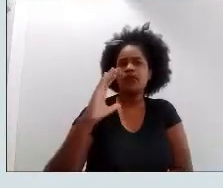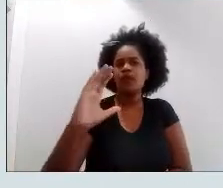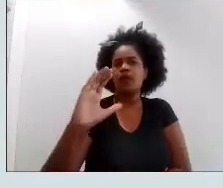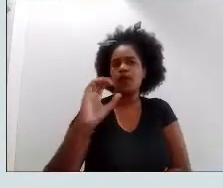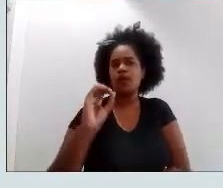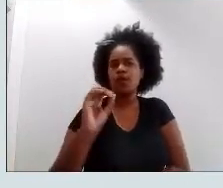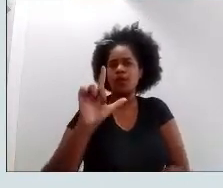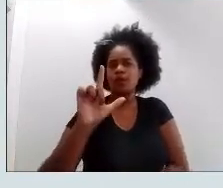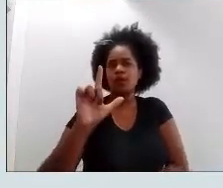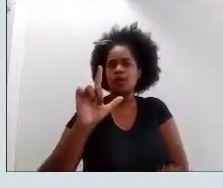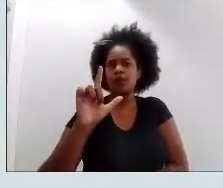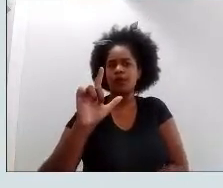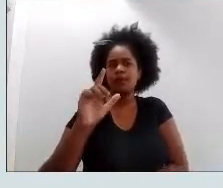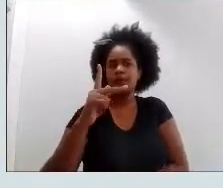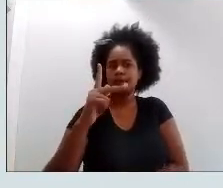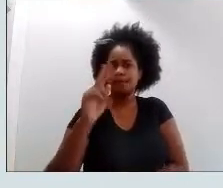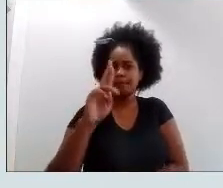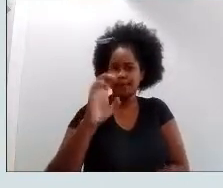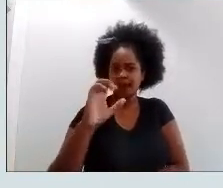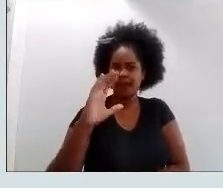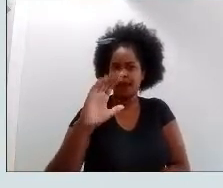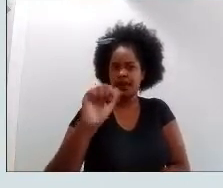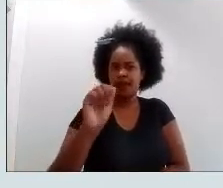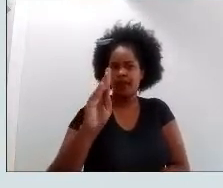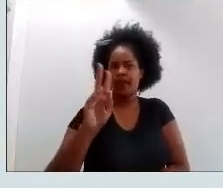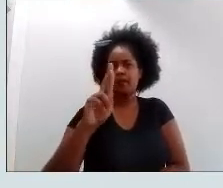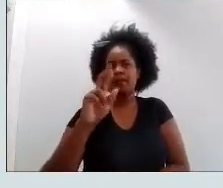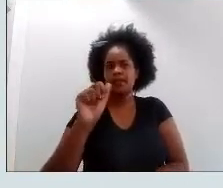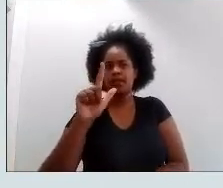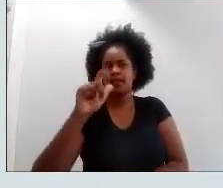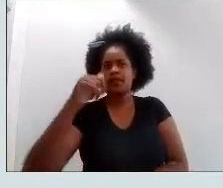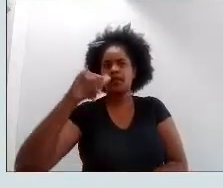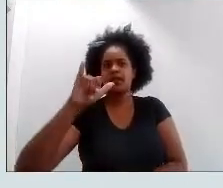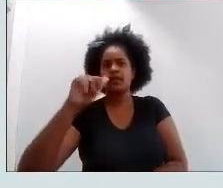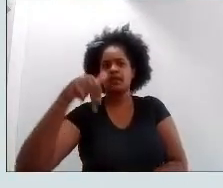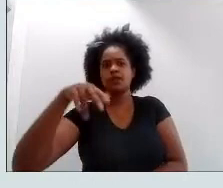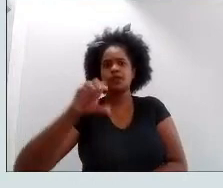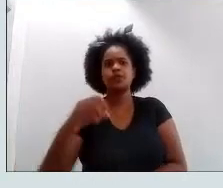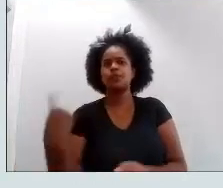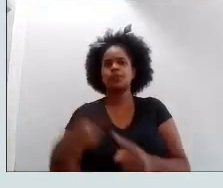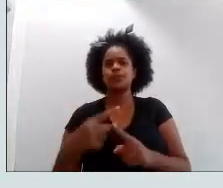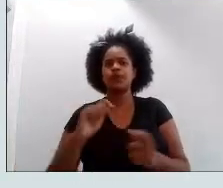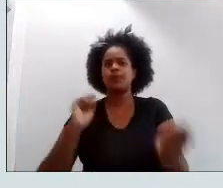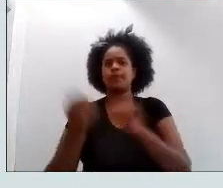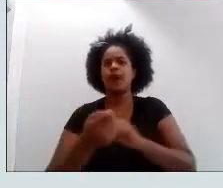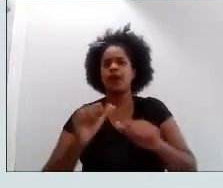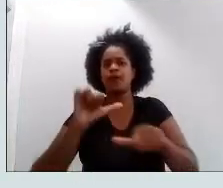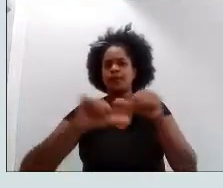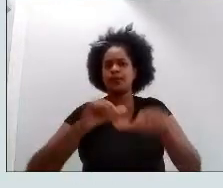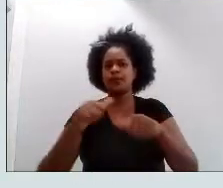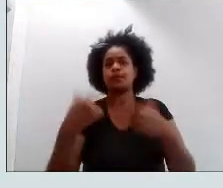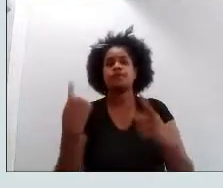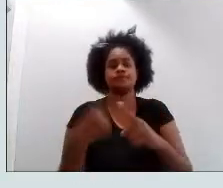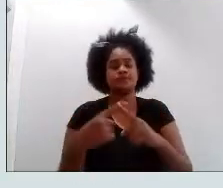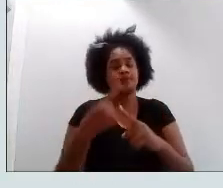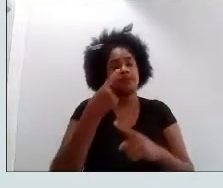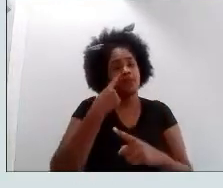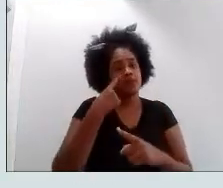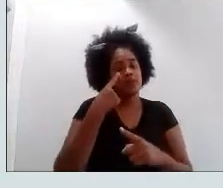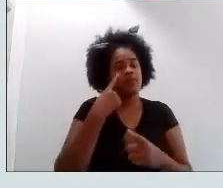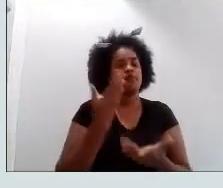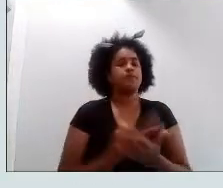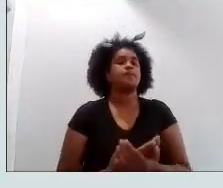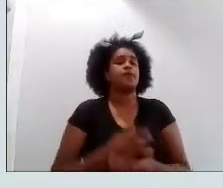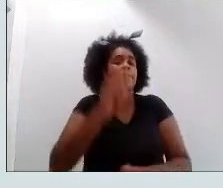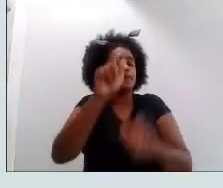Durante muitos anos, os historiadores eles começaram a determinar a divisão da história